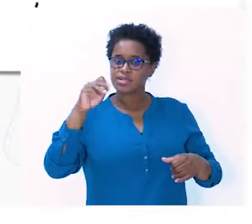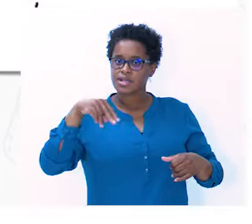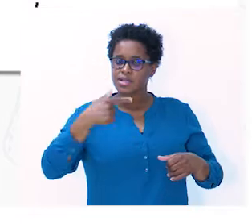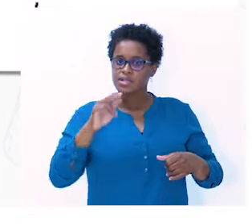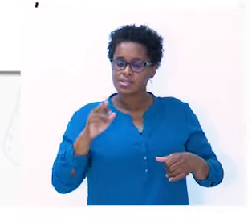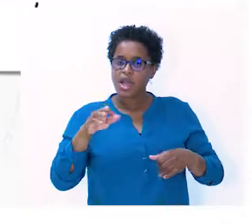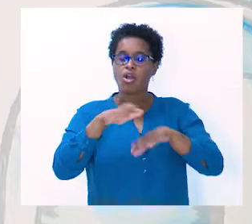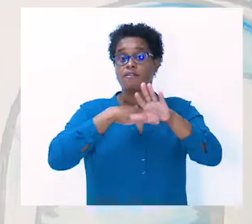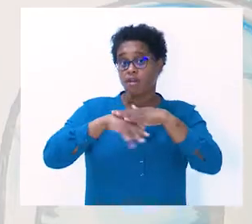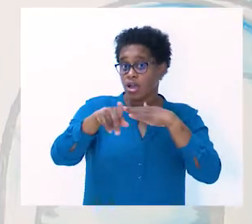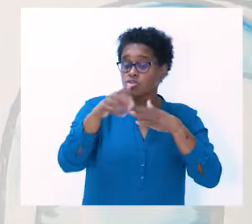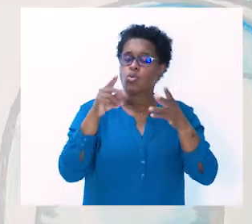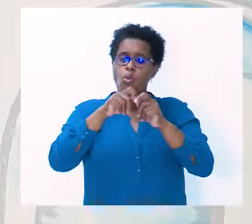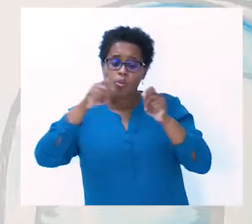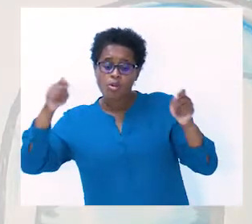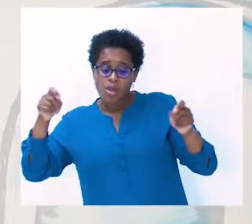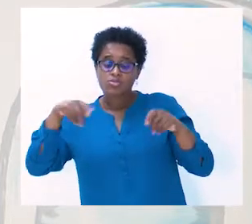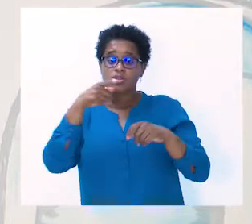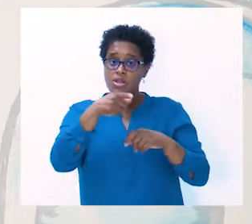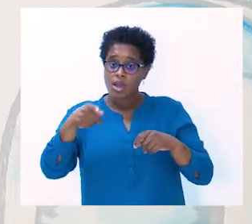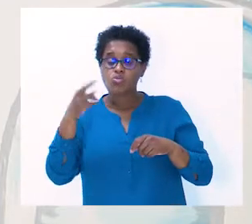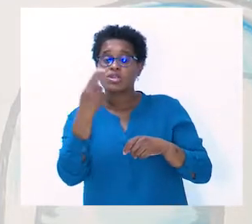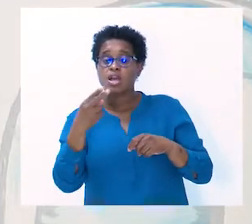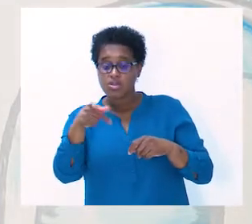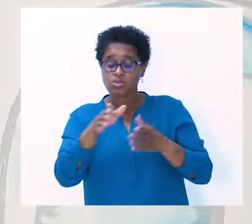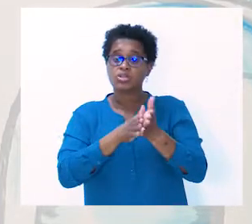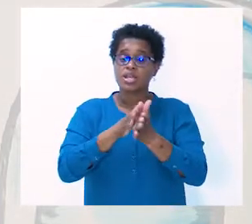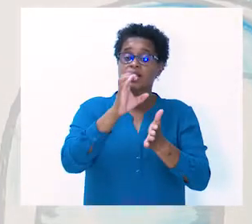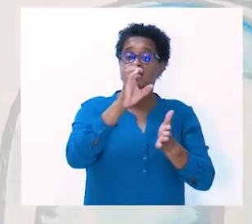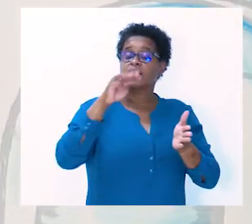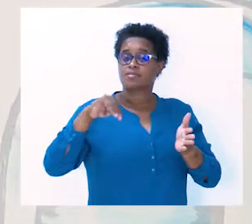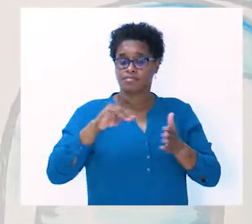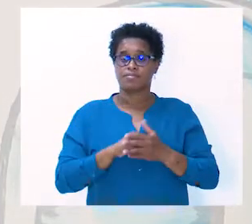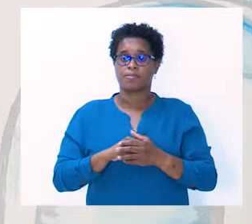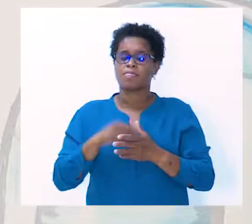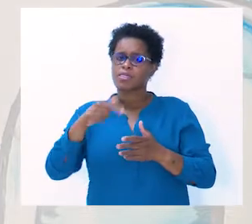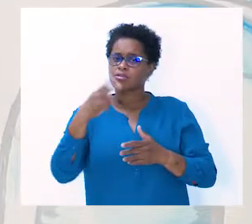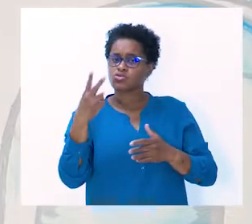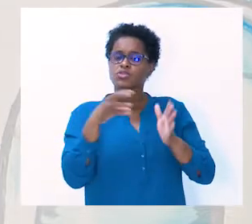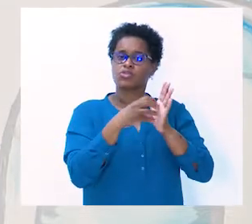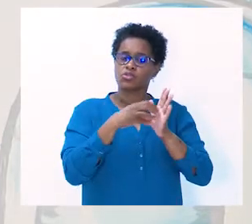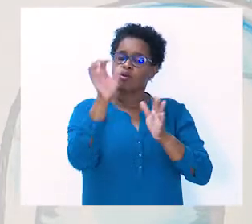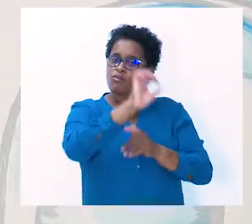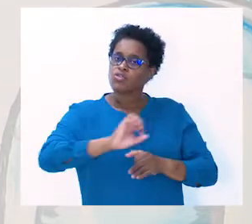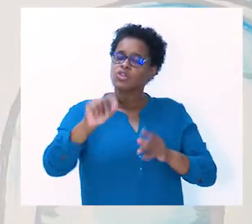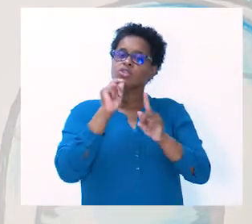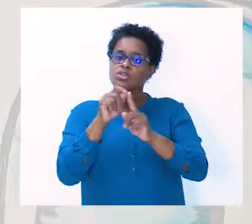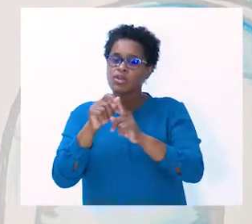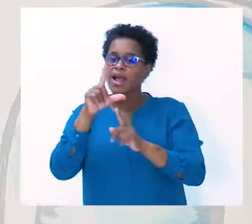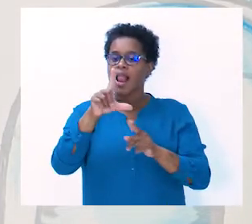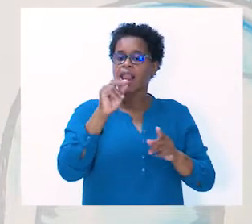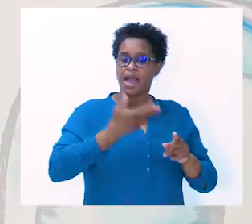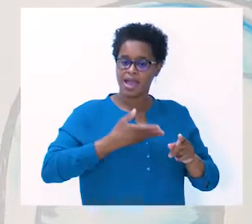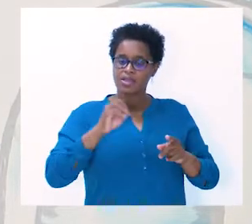comprimentos indicados. A unidade que nós estamos a utilizar é centímetro. Nós temos aqui as duas figuras, vocês vão identificar